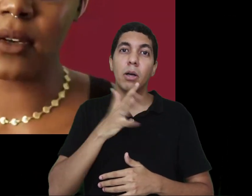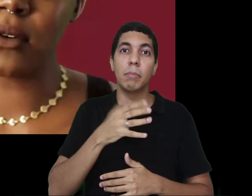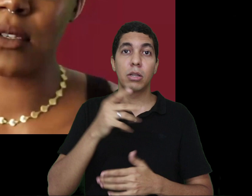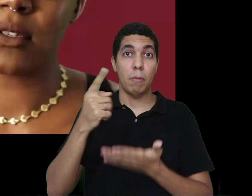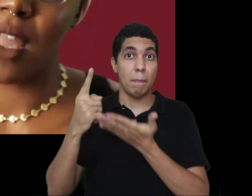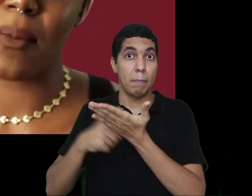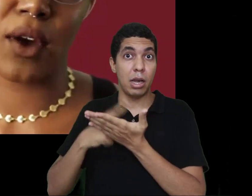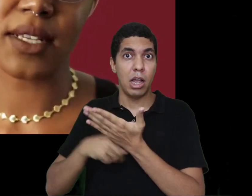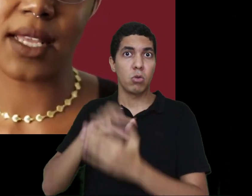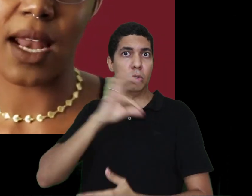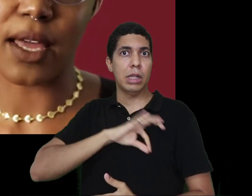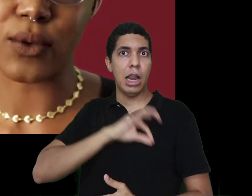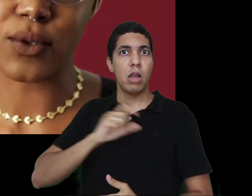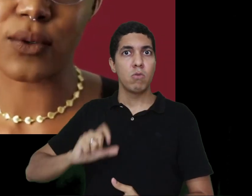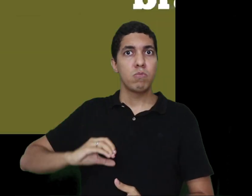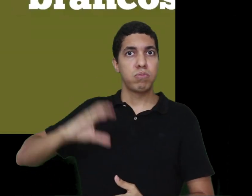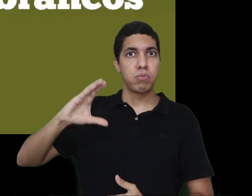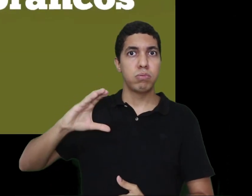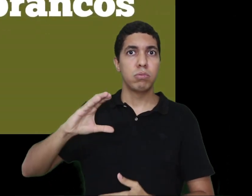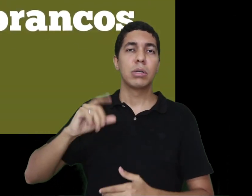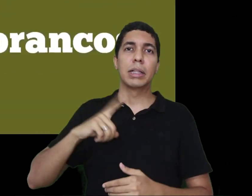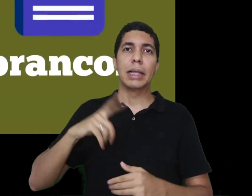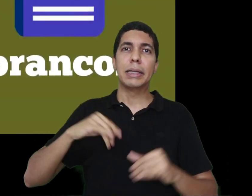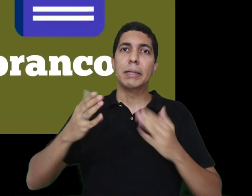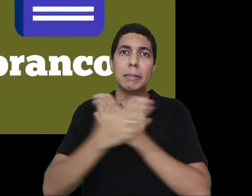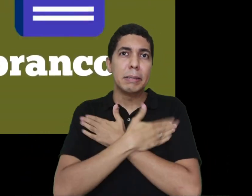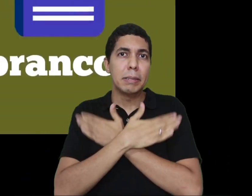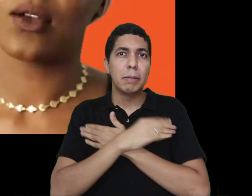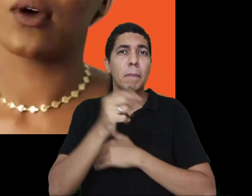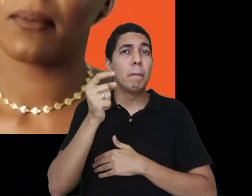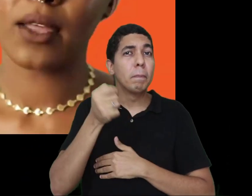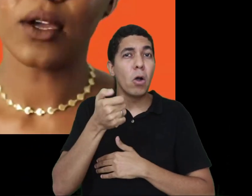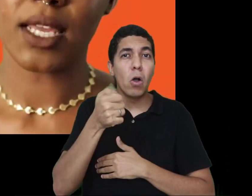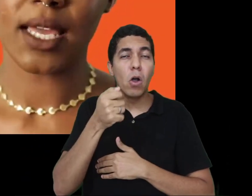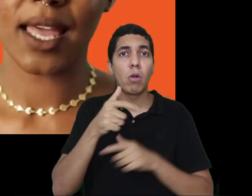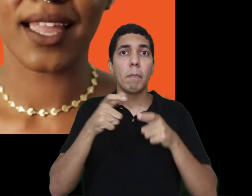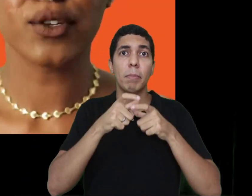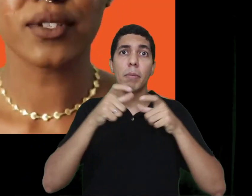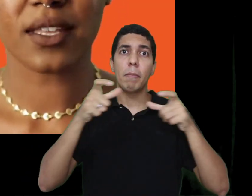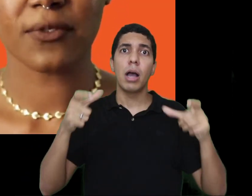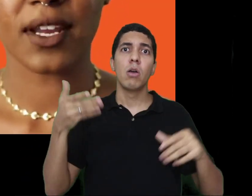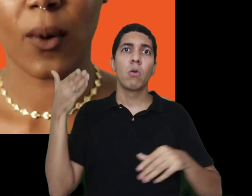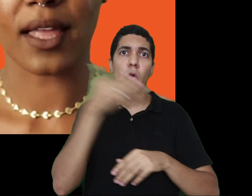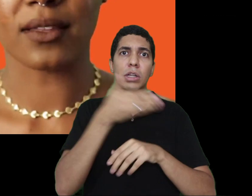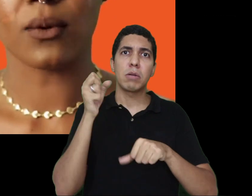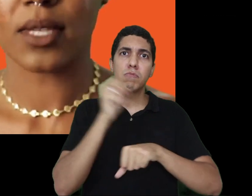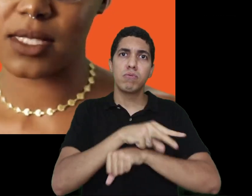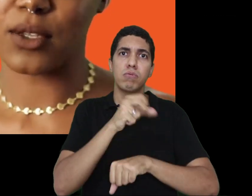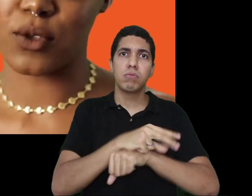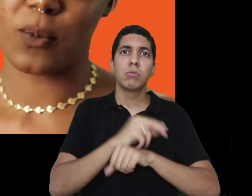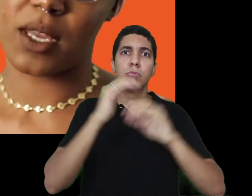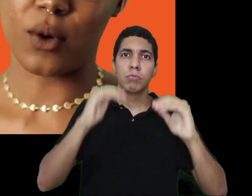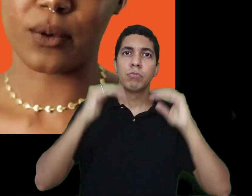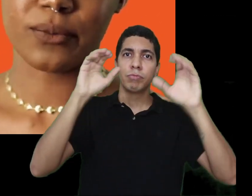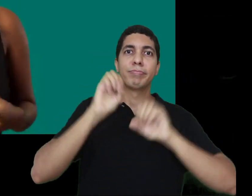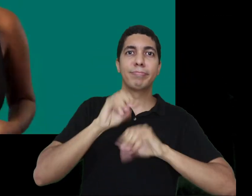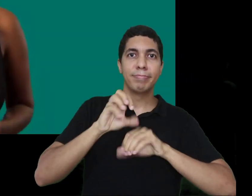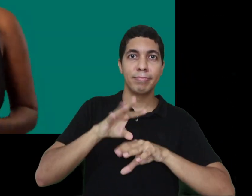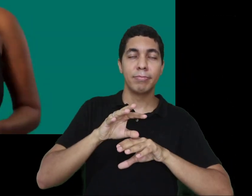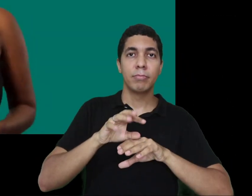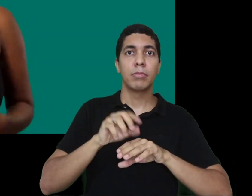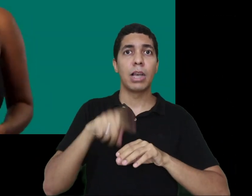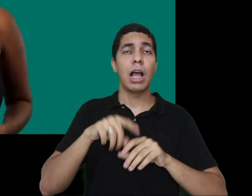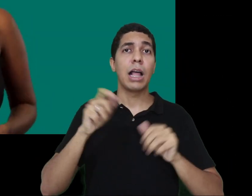média, brancos têm maiores salários, sofrem menos com desemprego, são a maioria entre os que frequentam o ensino superior.